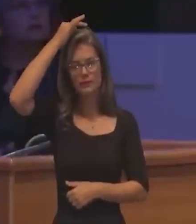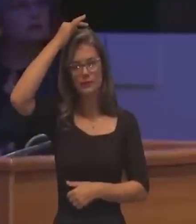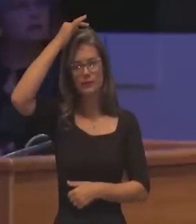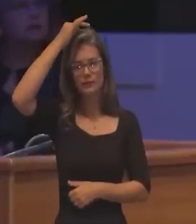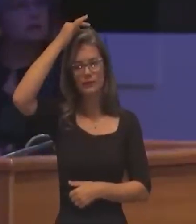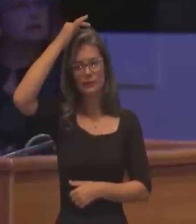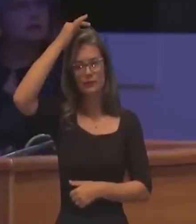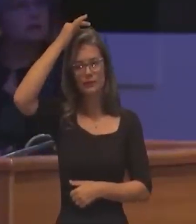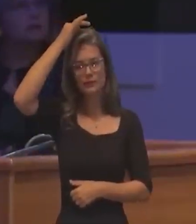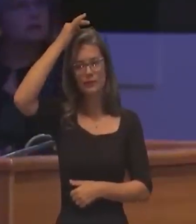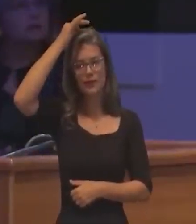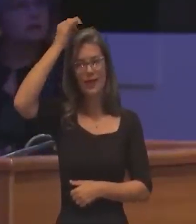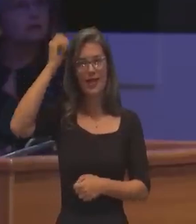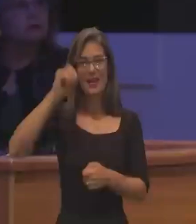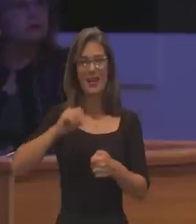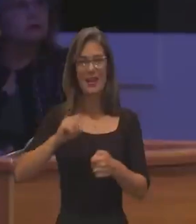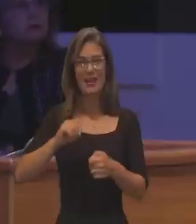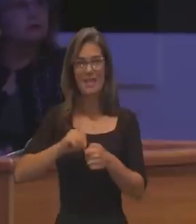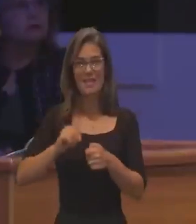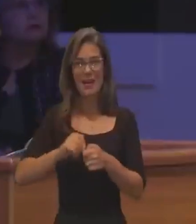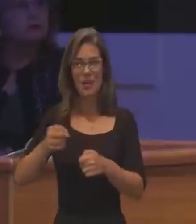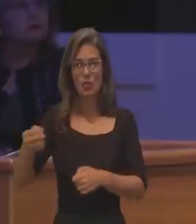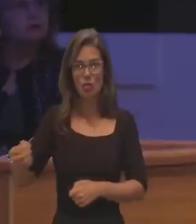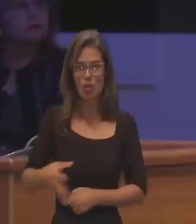Ele nos refaz.